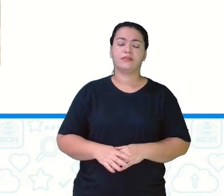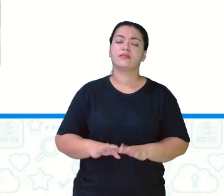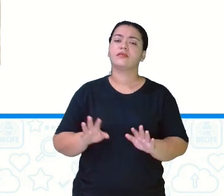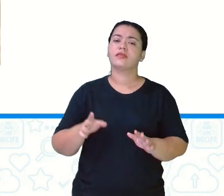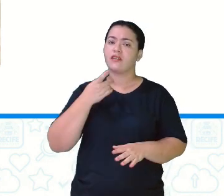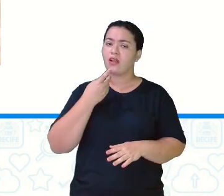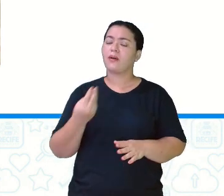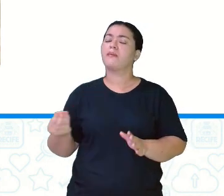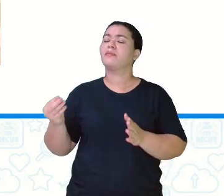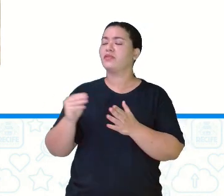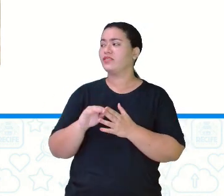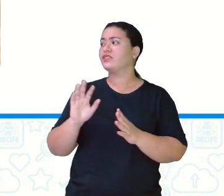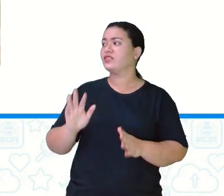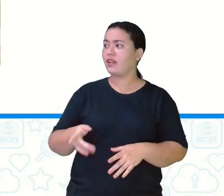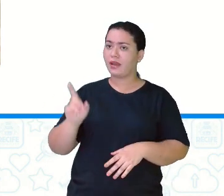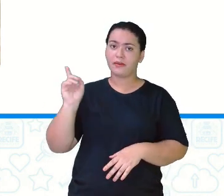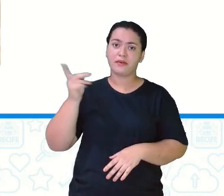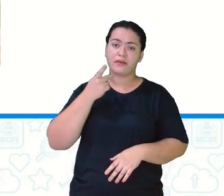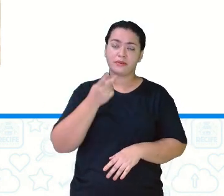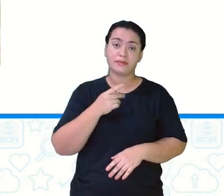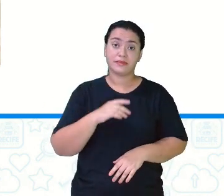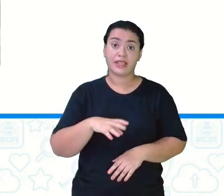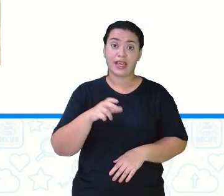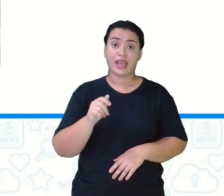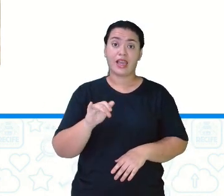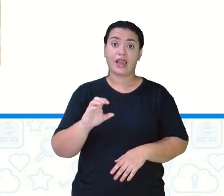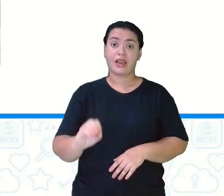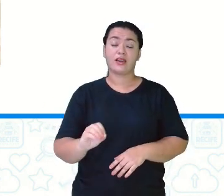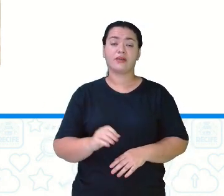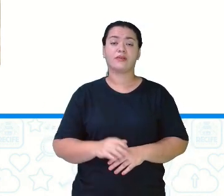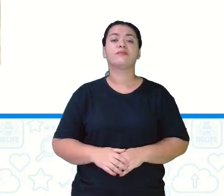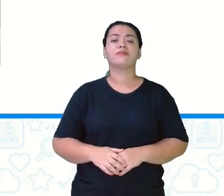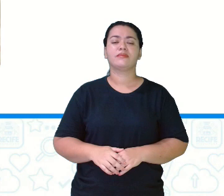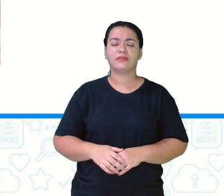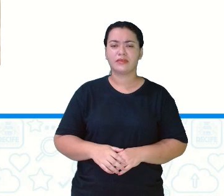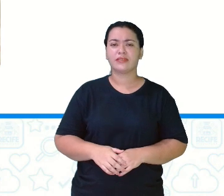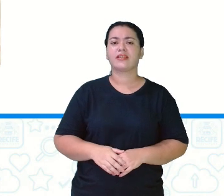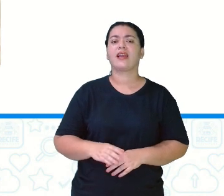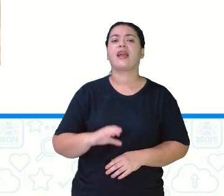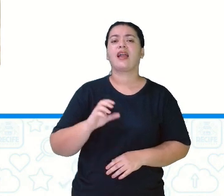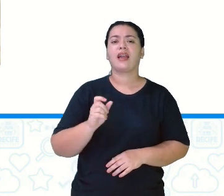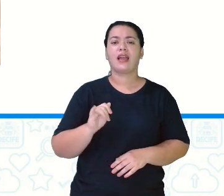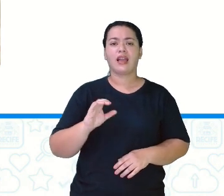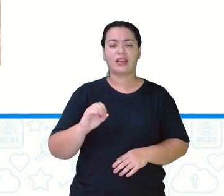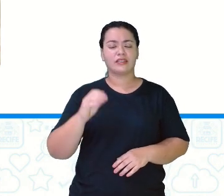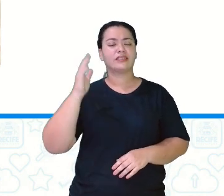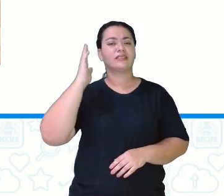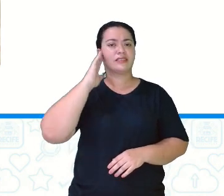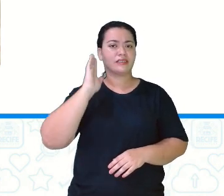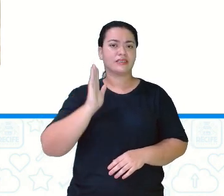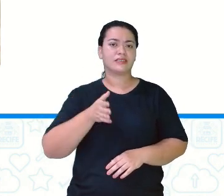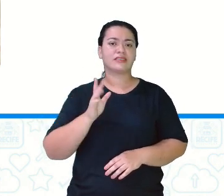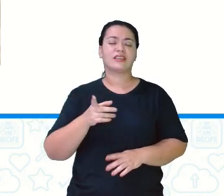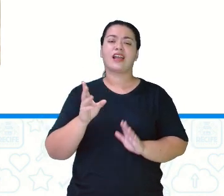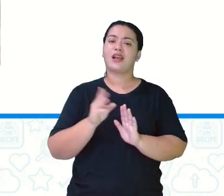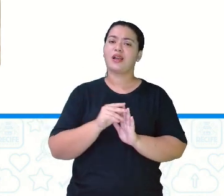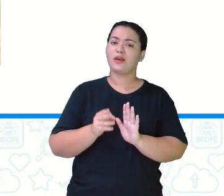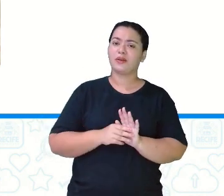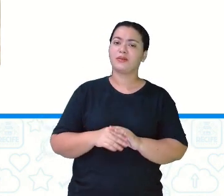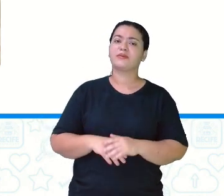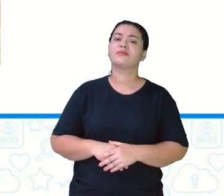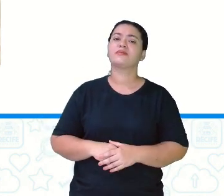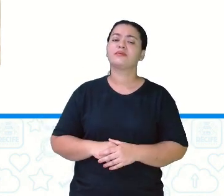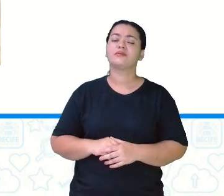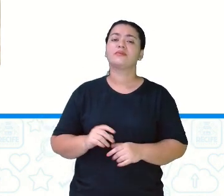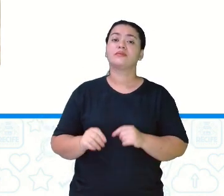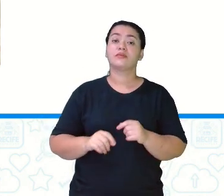aqui, inclusive, o Caio já respondeu, parece que o Caio sabe muito de fração, ele já conhece esse conteúdo aí. E aí